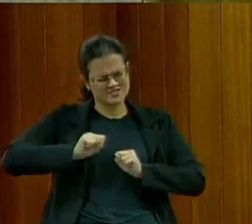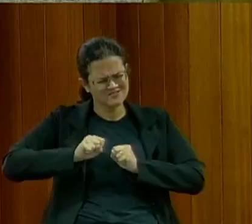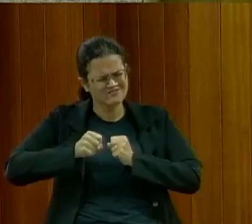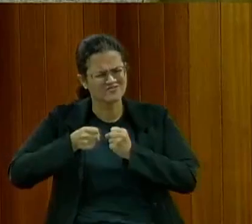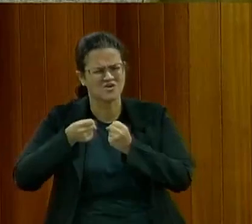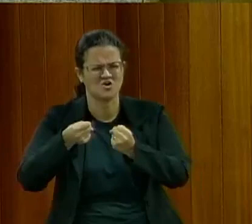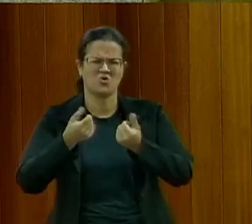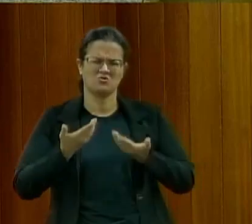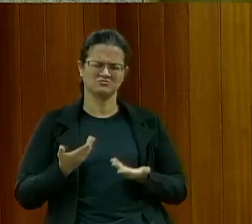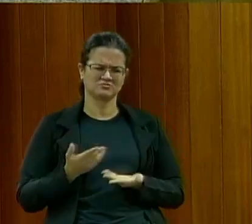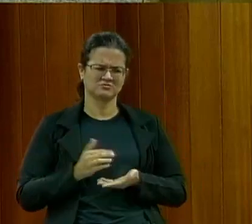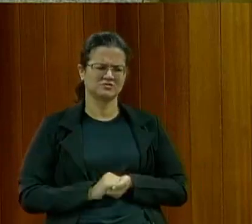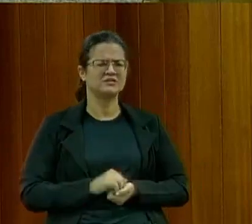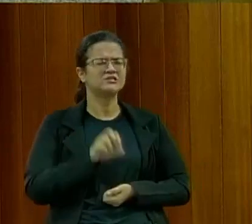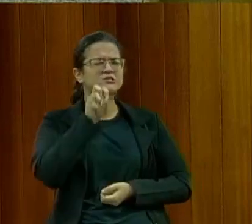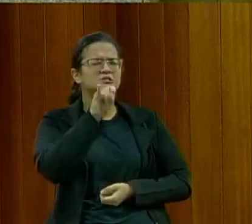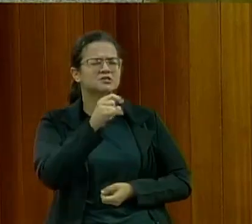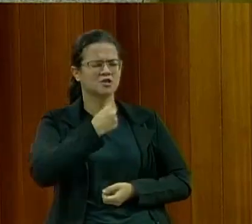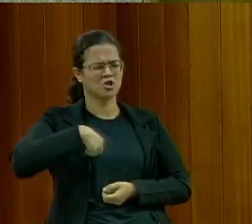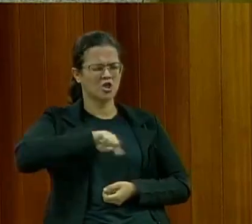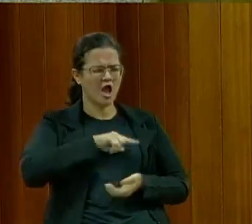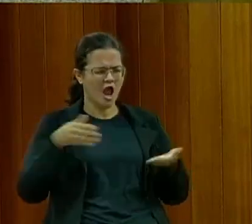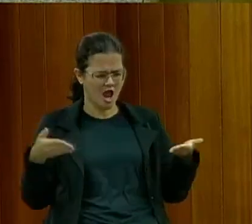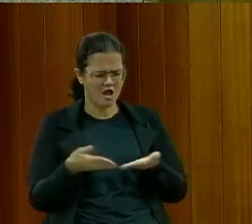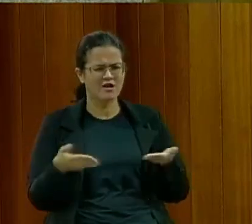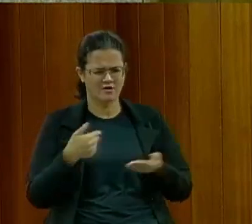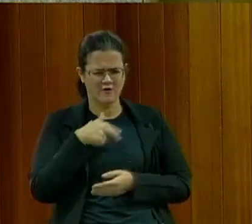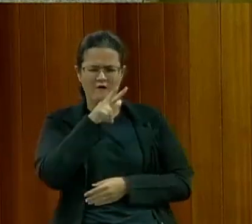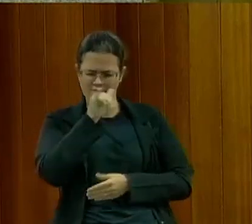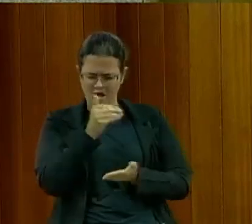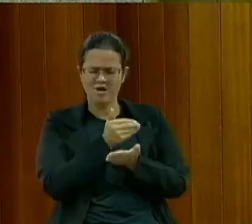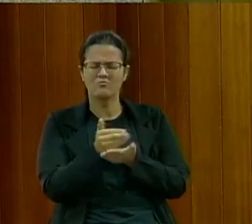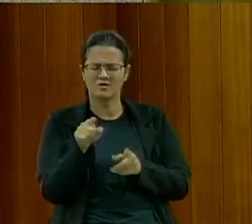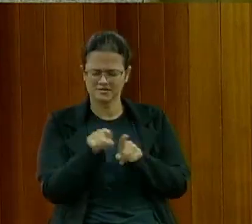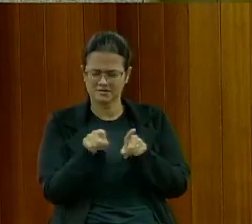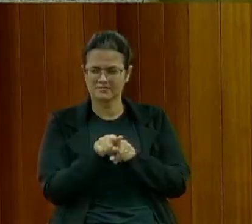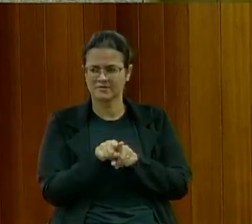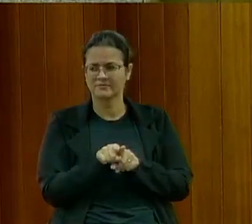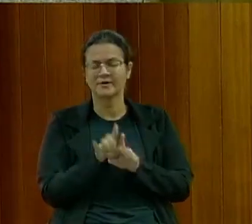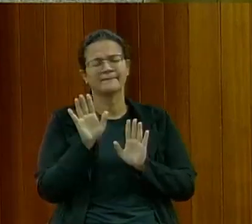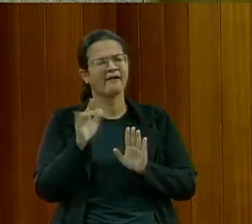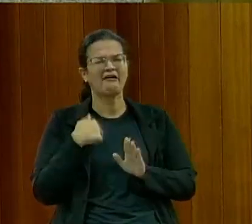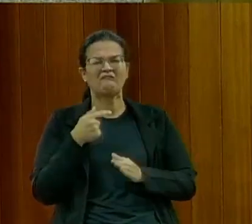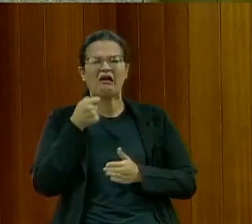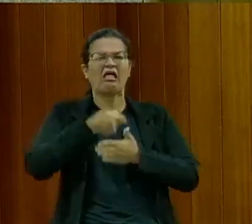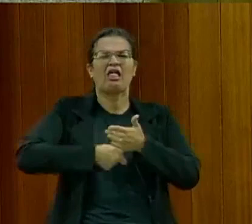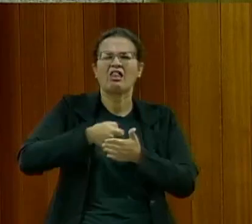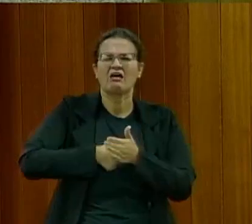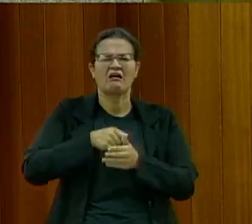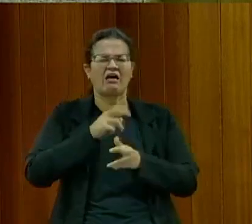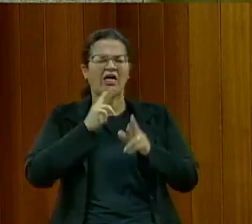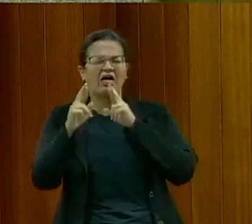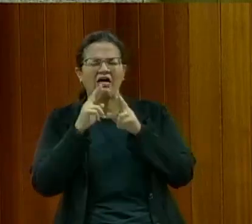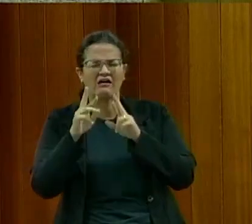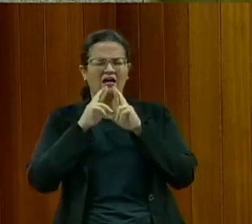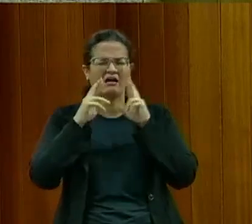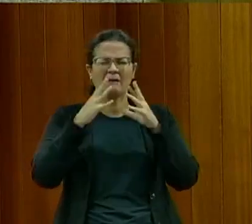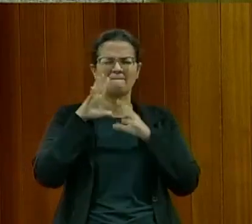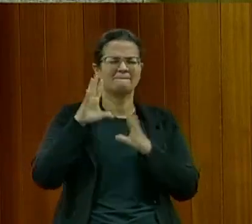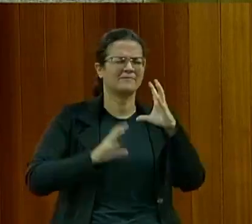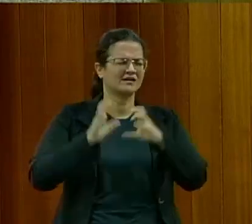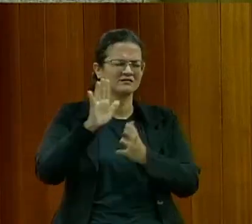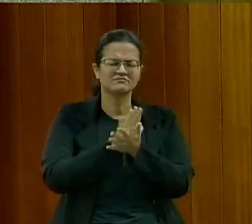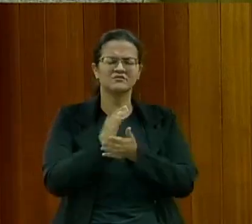Se nós agora, e eu vou começar também, só que eu não vou bater, não vou fazer barulho, não vou fazer nada. Vou falar tranquilamente, eu ando numa